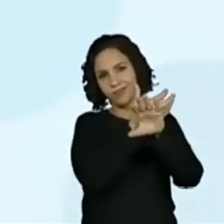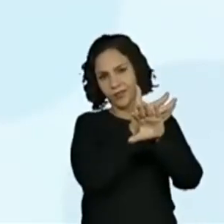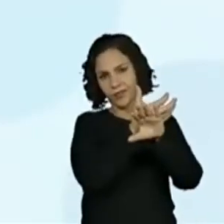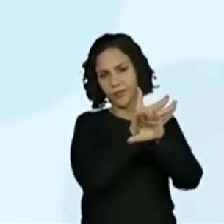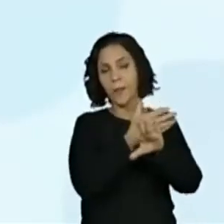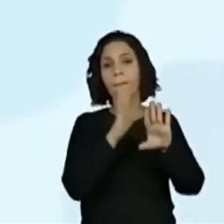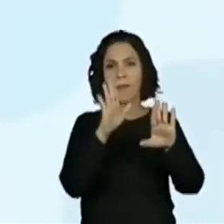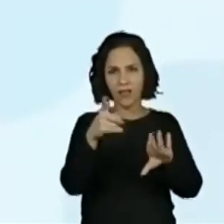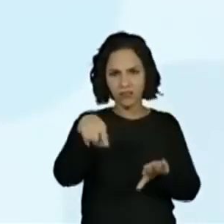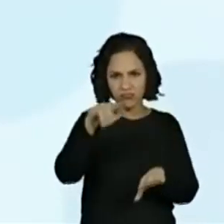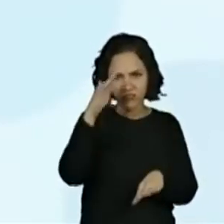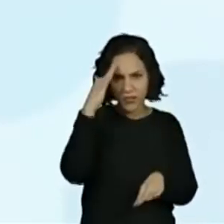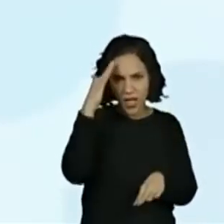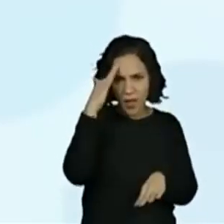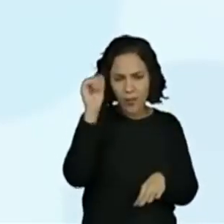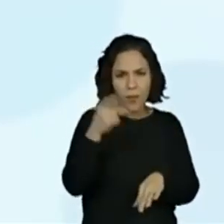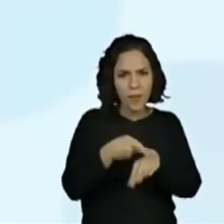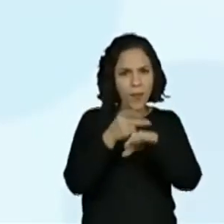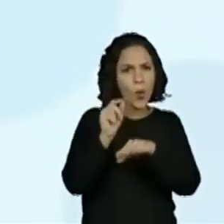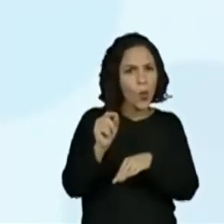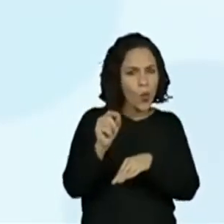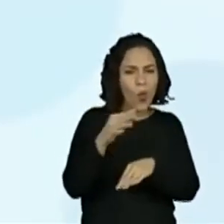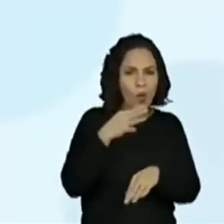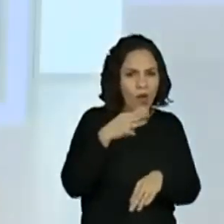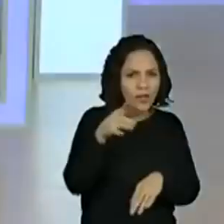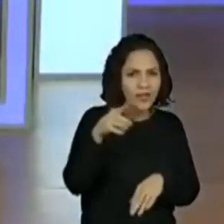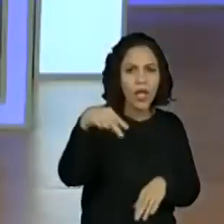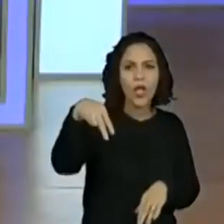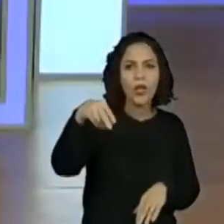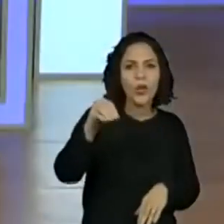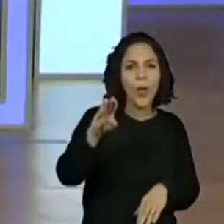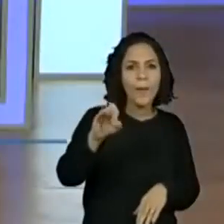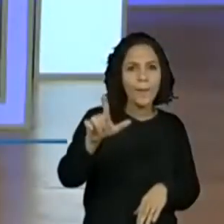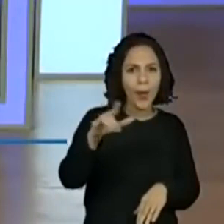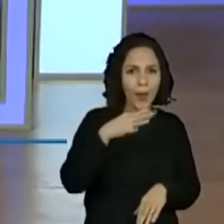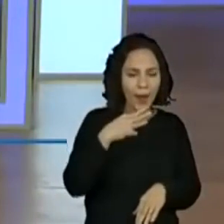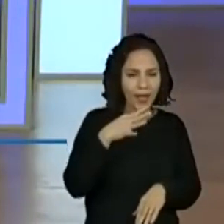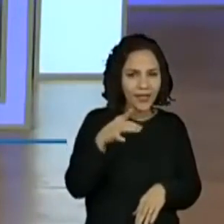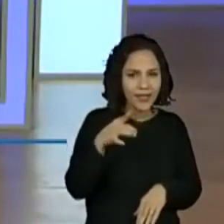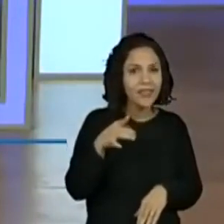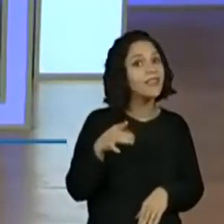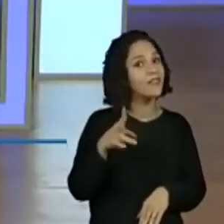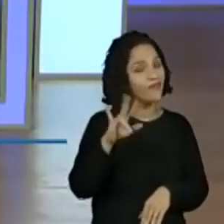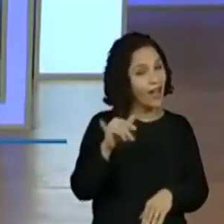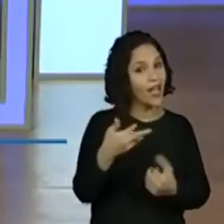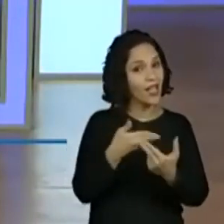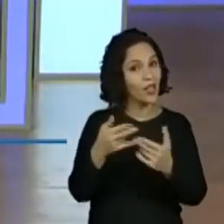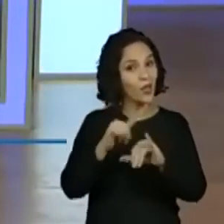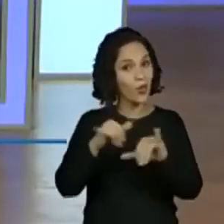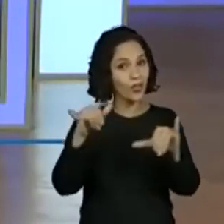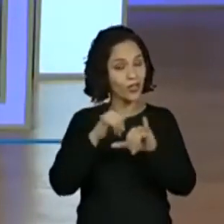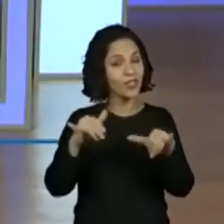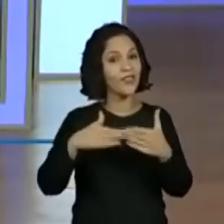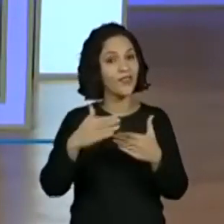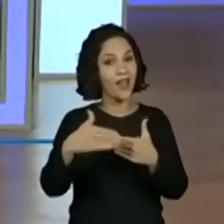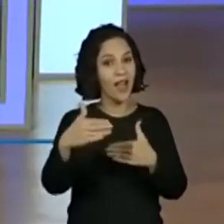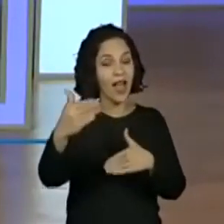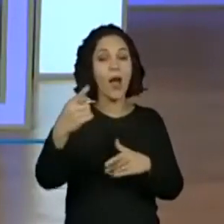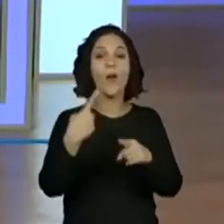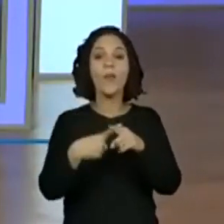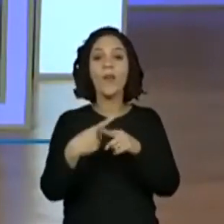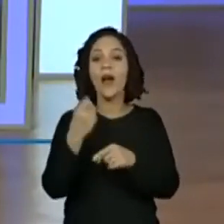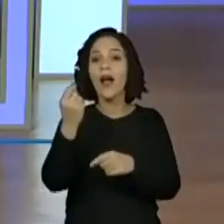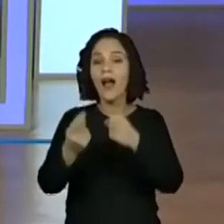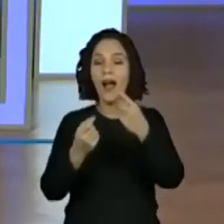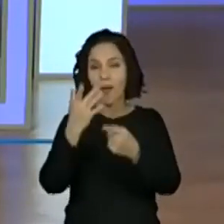que seria essa premiação? Fica aí para eles pesquisarem, certeza, hein? E olha que eles vão ter muitas notícias a respeito disso, sim, porque algumas pessoas